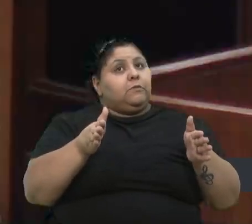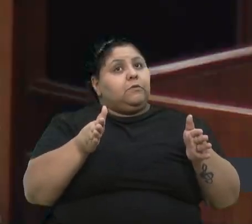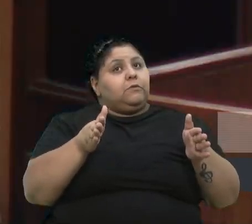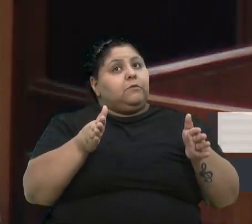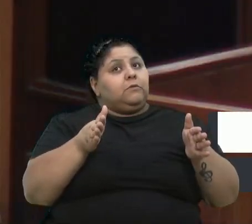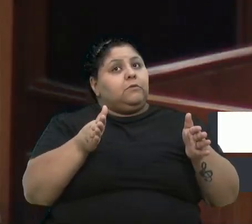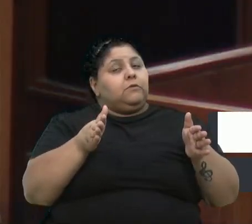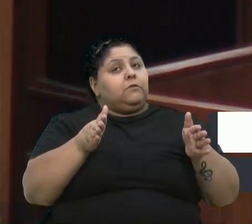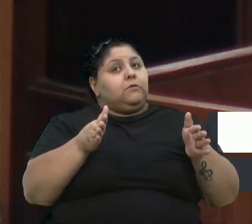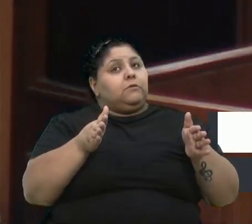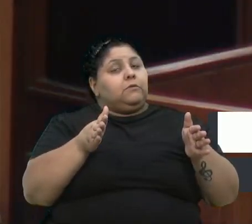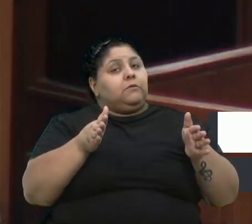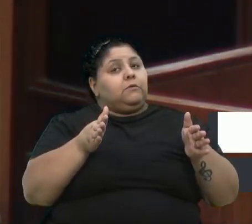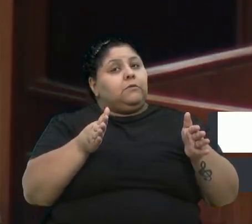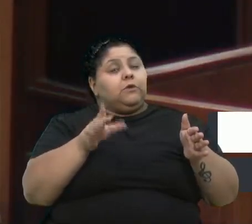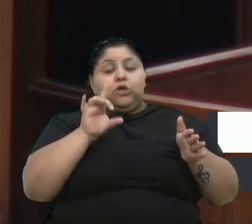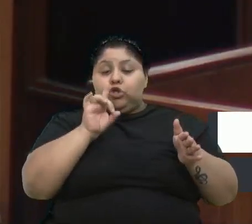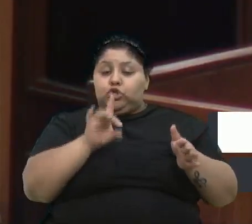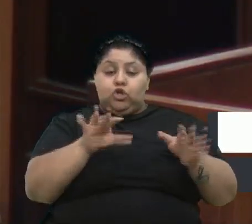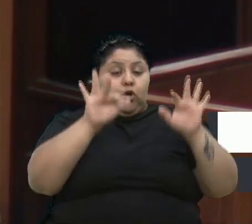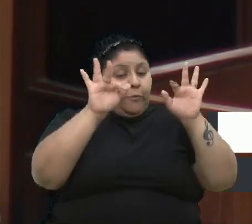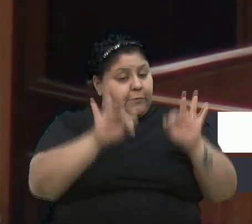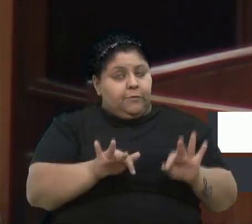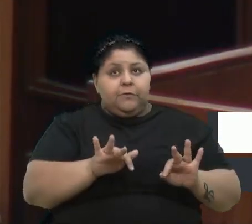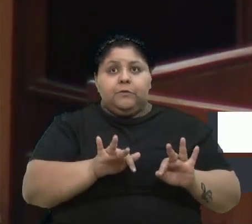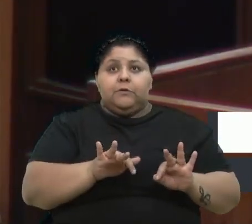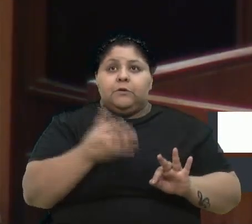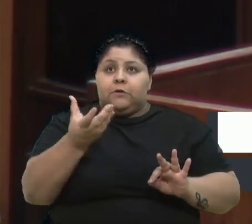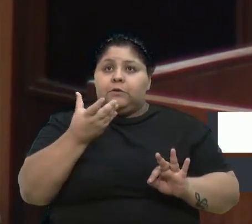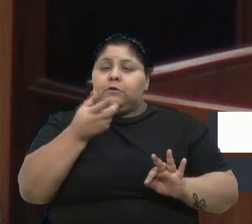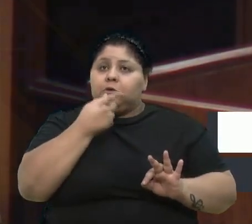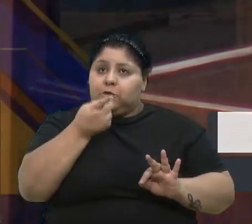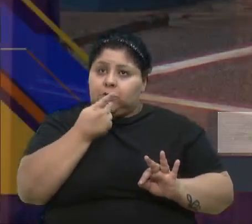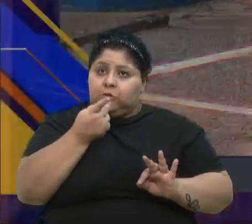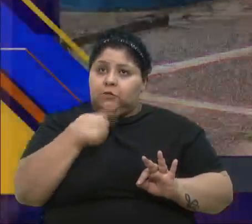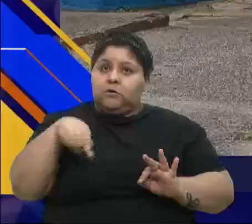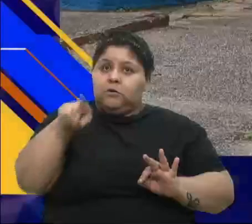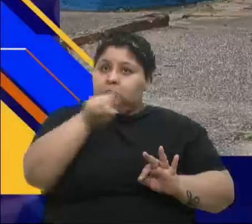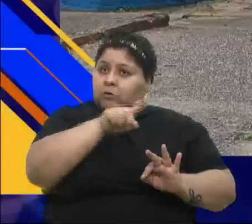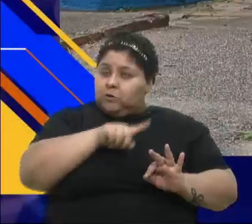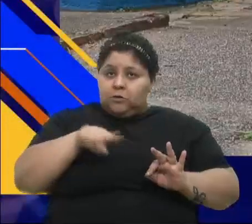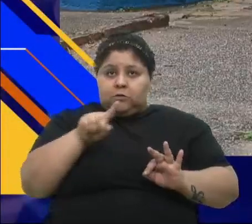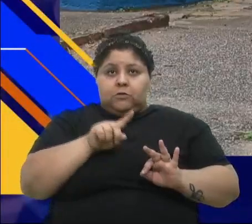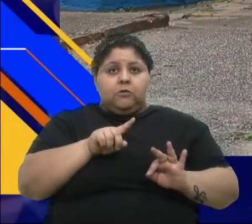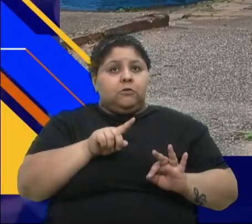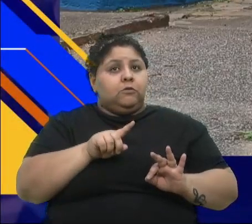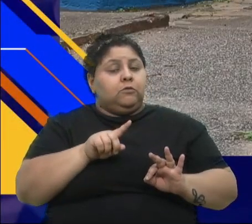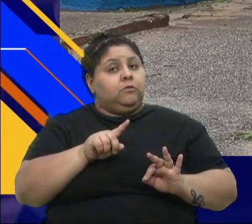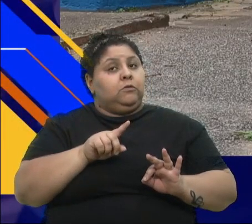deixar espaço também para os novos colegas. Só para encerrar, senhor presidente, eu quero dizer o seguinte: nós, se não